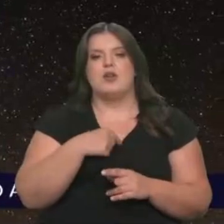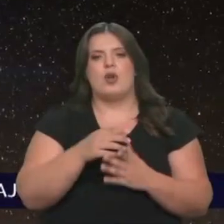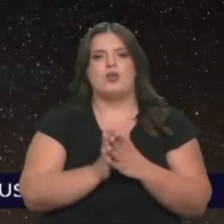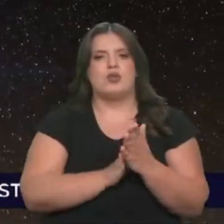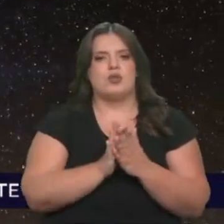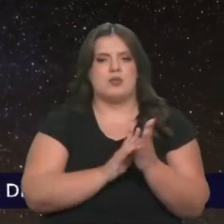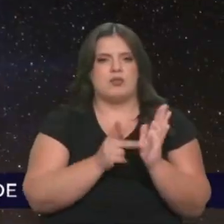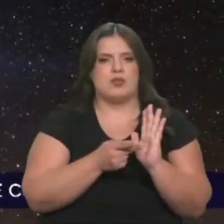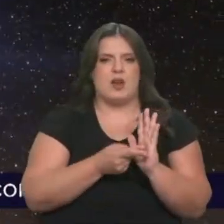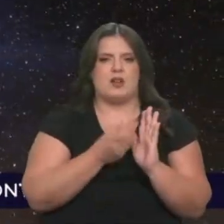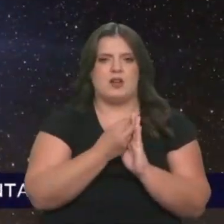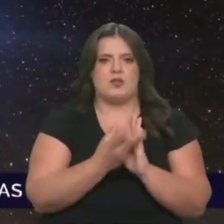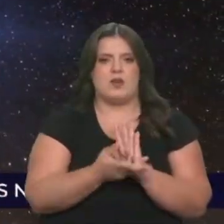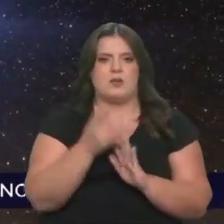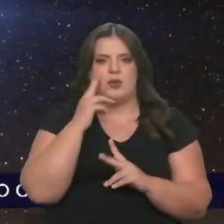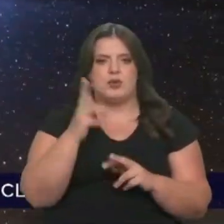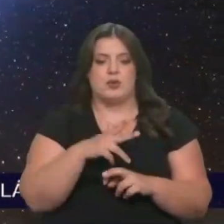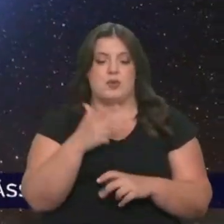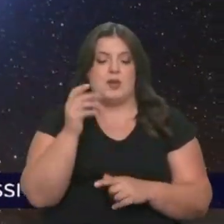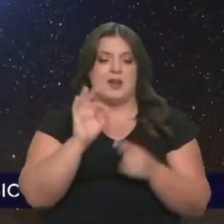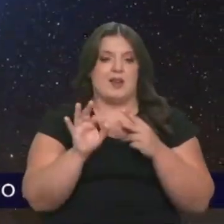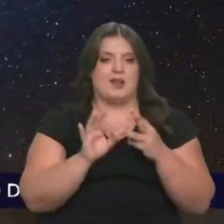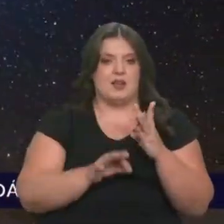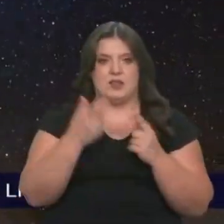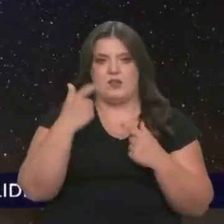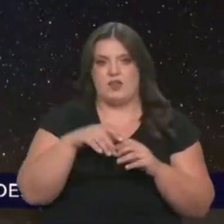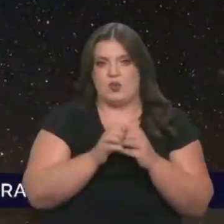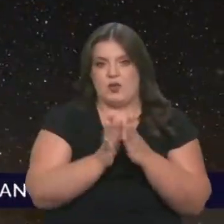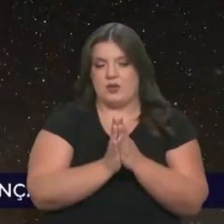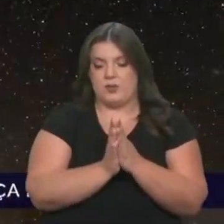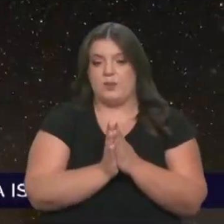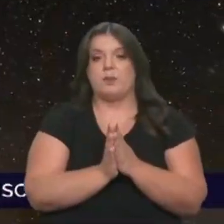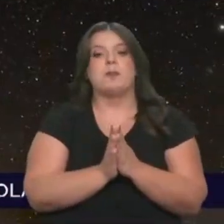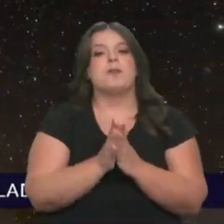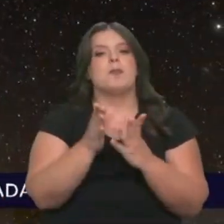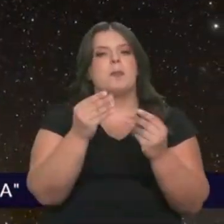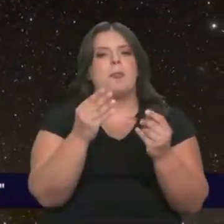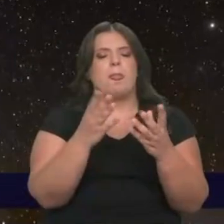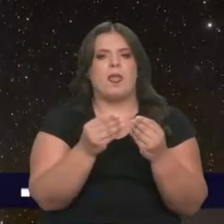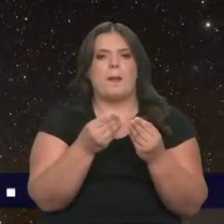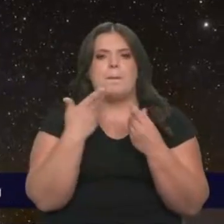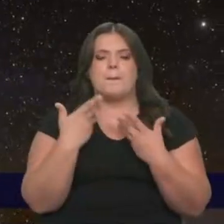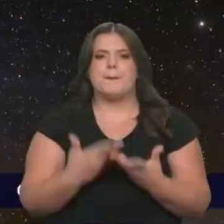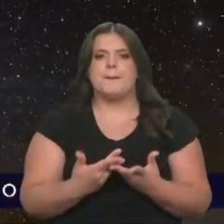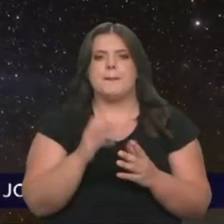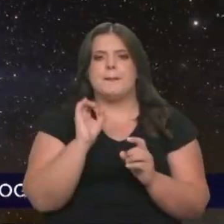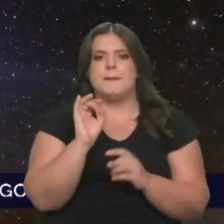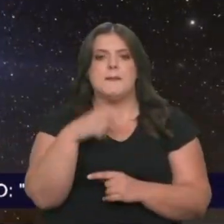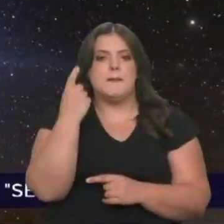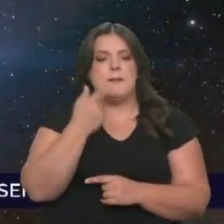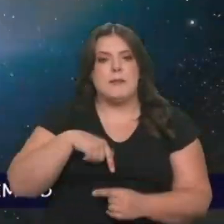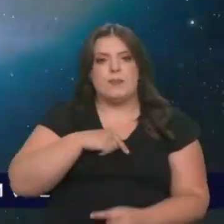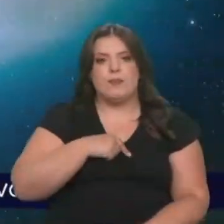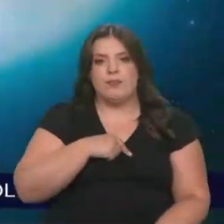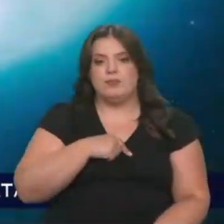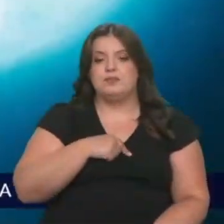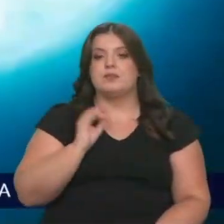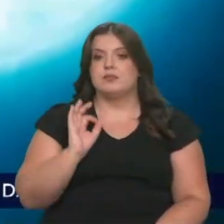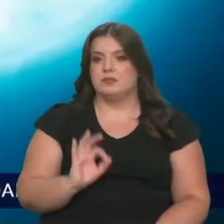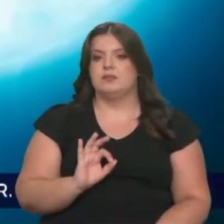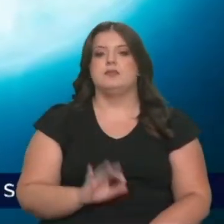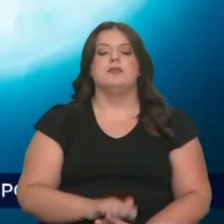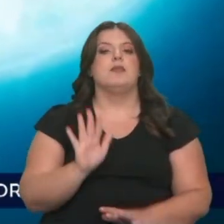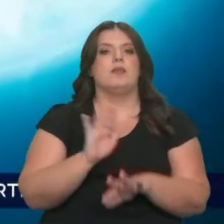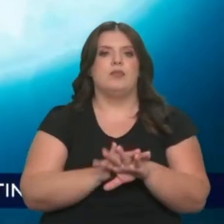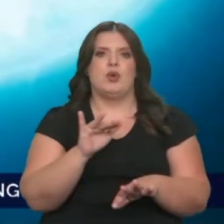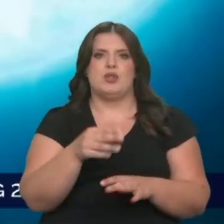várias técnicas para determinar precisamente estas características físicas todas. Portanto, ela é muito mais maciça do que aquilo que pensávamos. Portanto, a